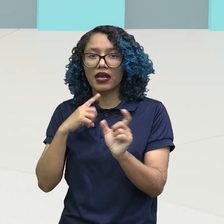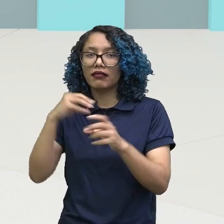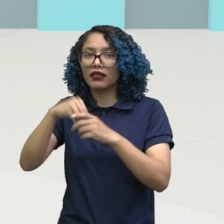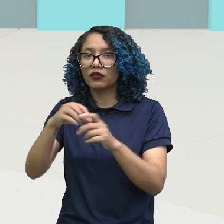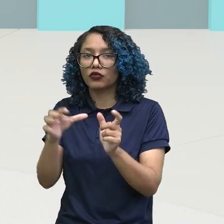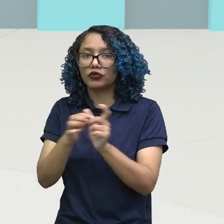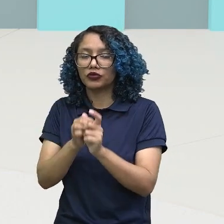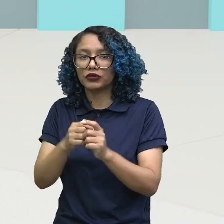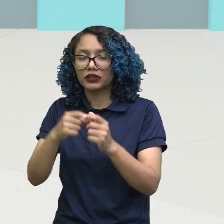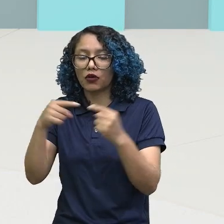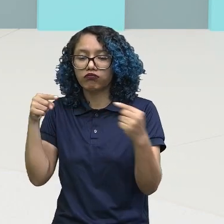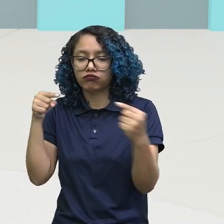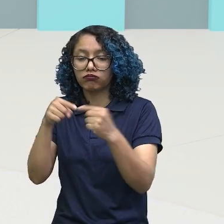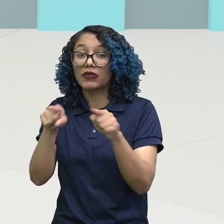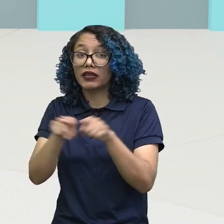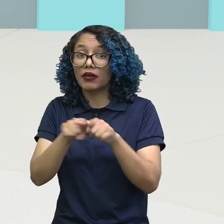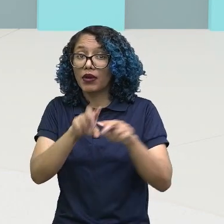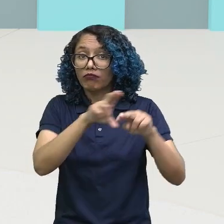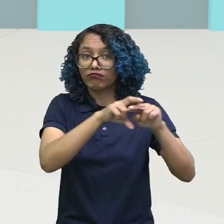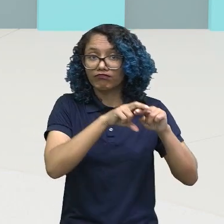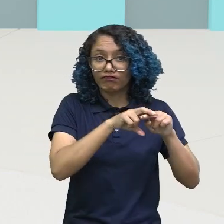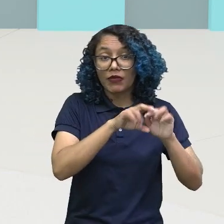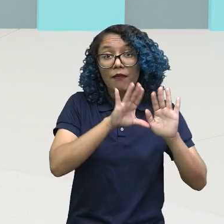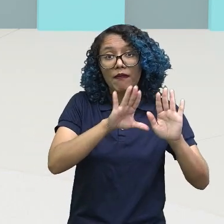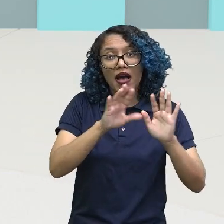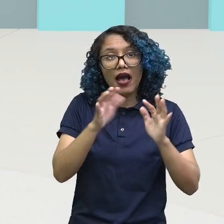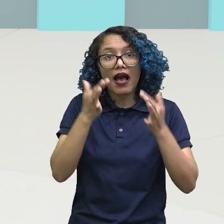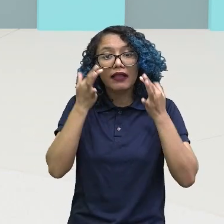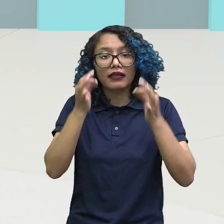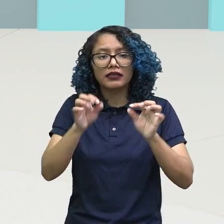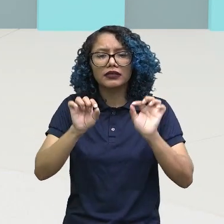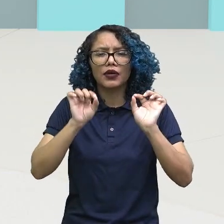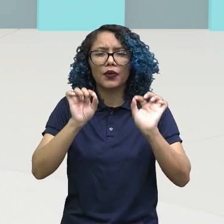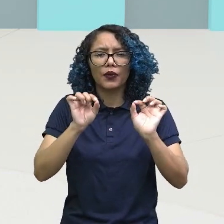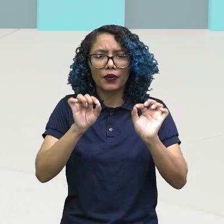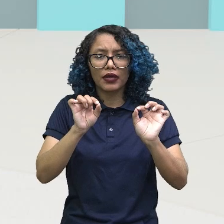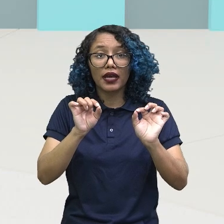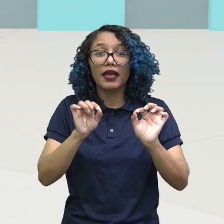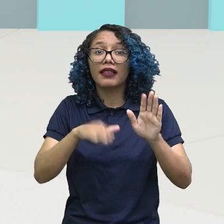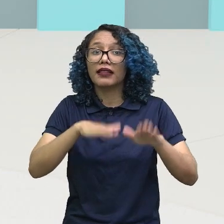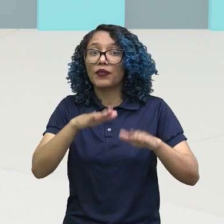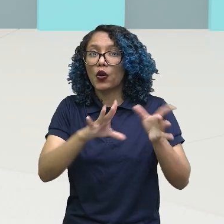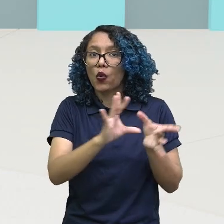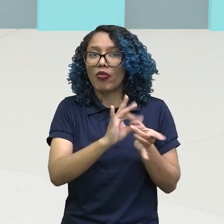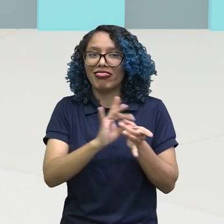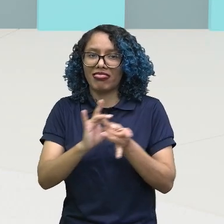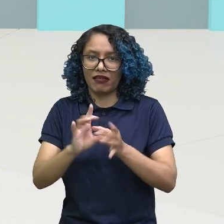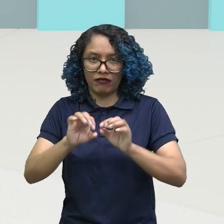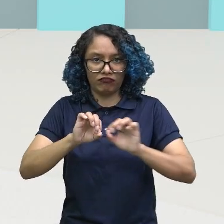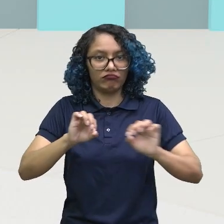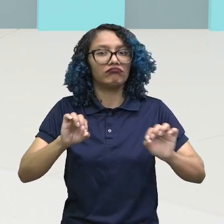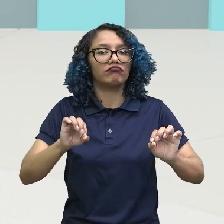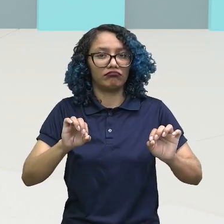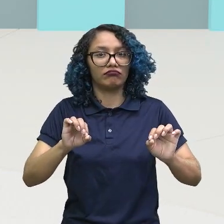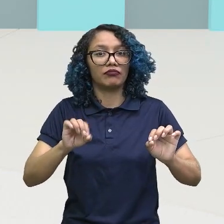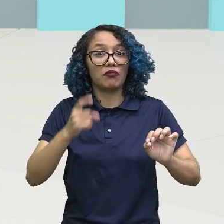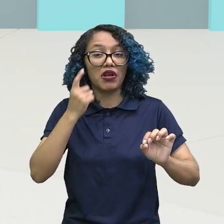como lá nas causais. Só que a gente tem que prestar atenção em quê? No contexto da oração,